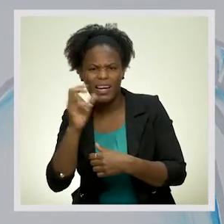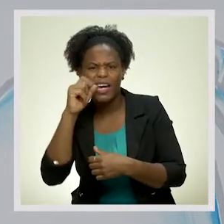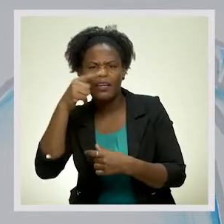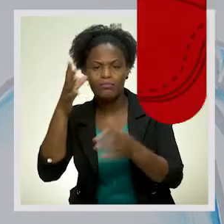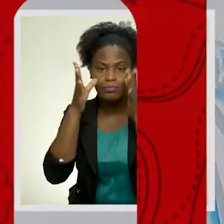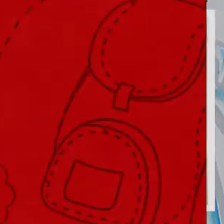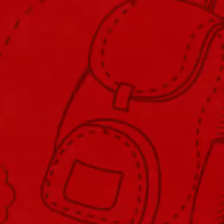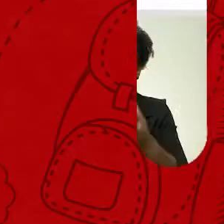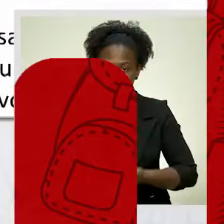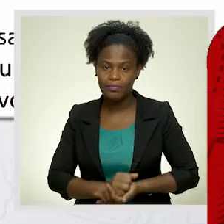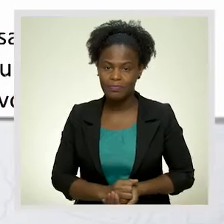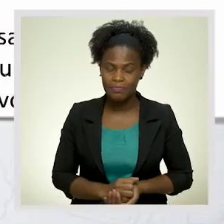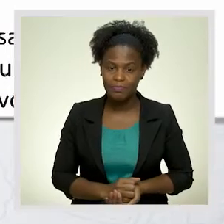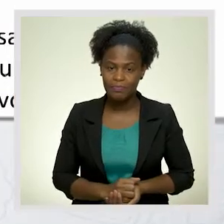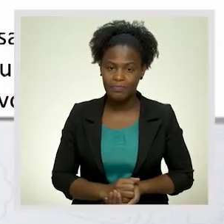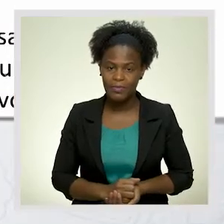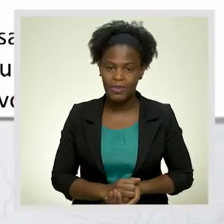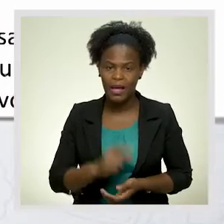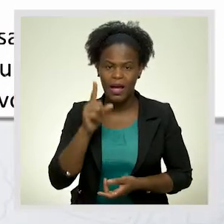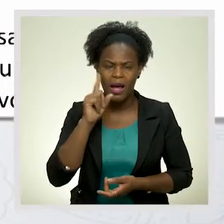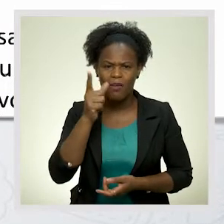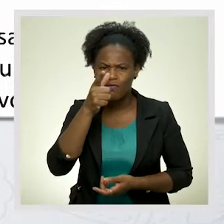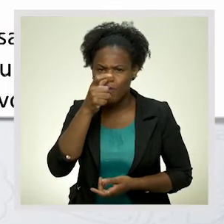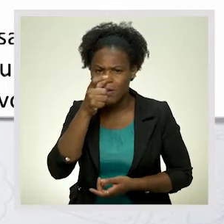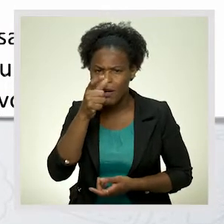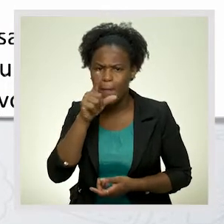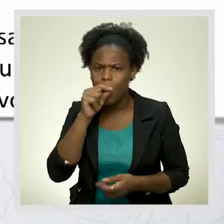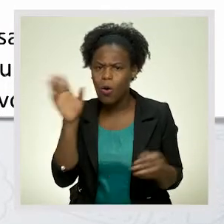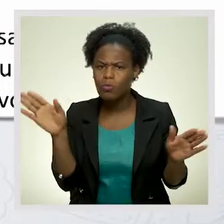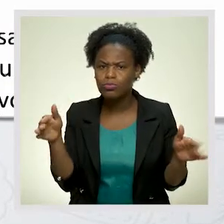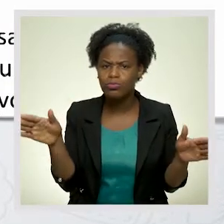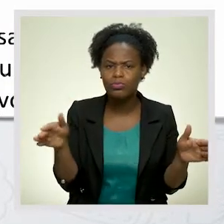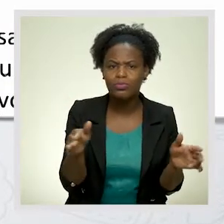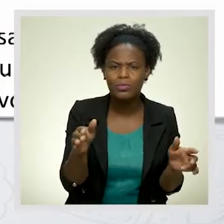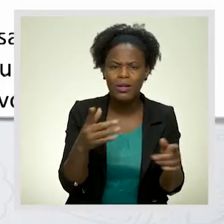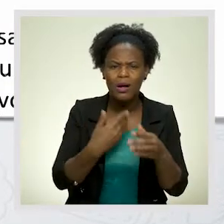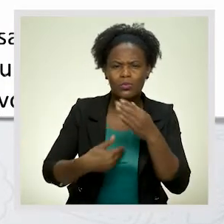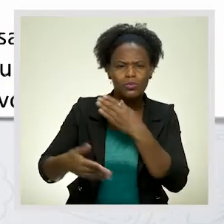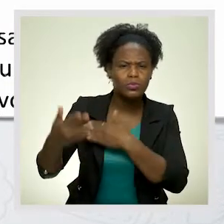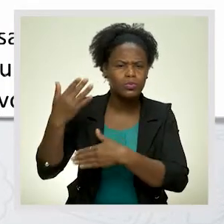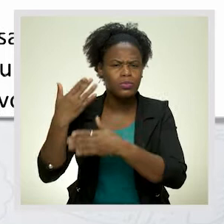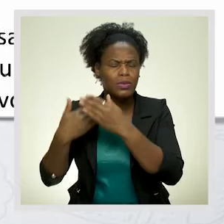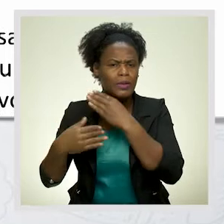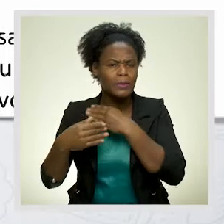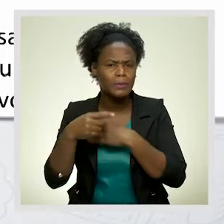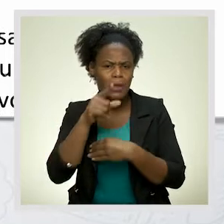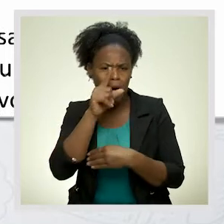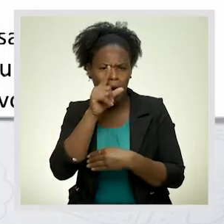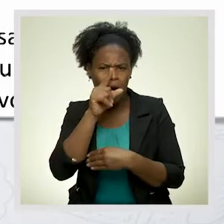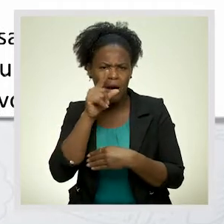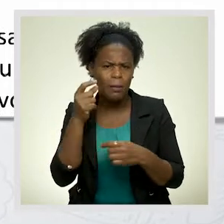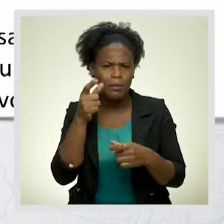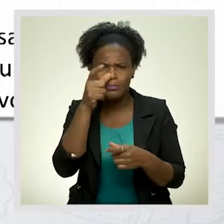atenção. A formiga e o pombo. Era uma vez uma formiga que estava